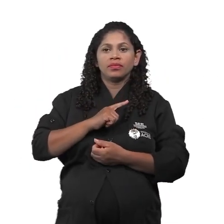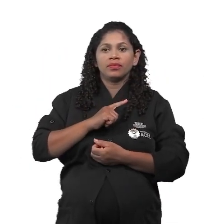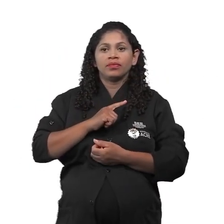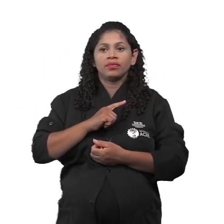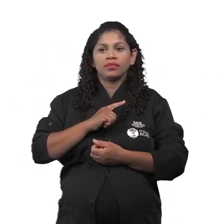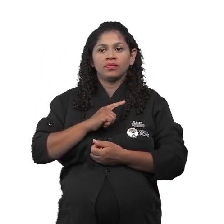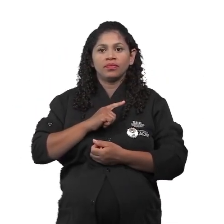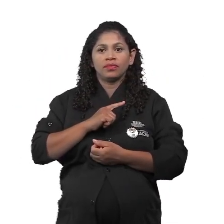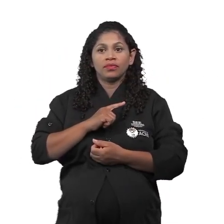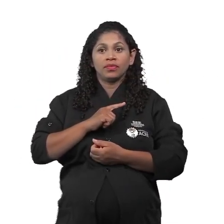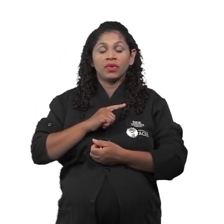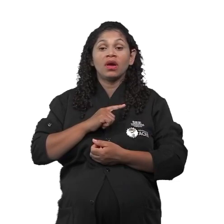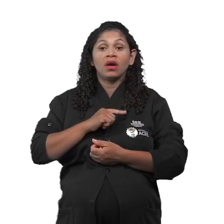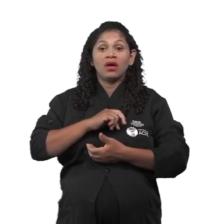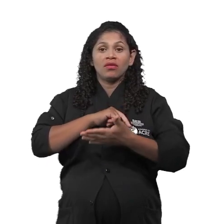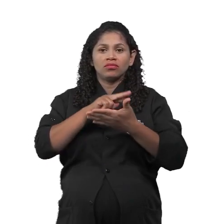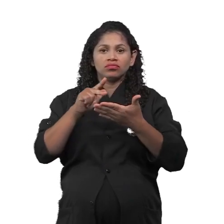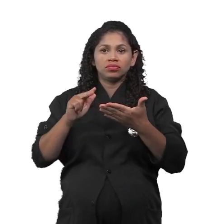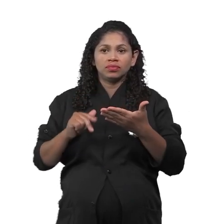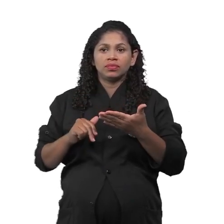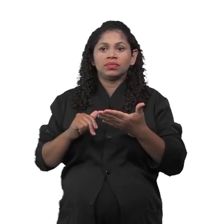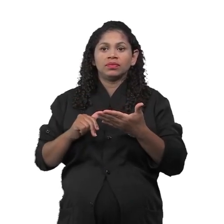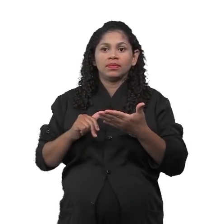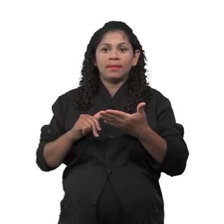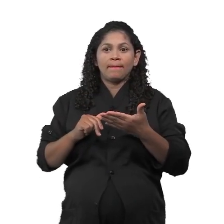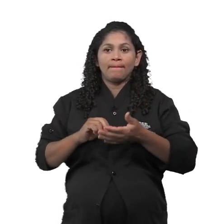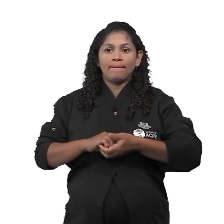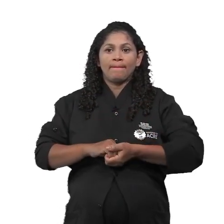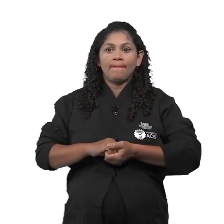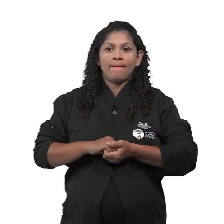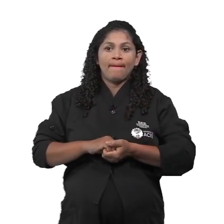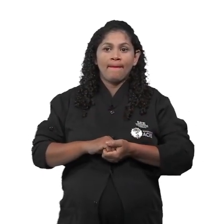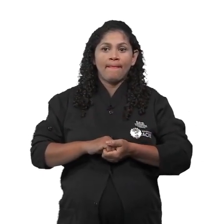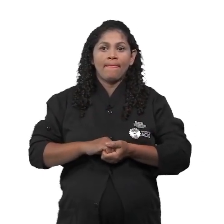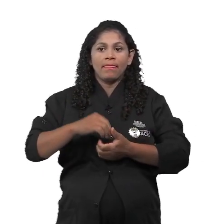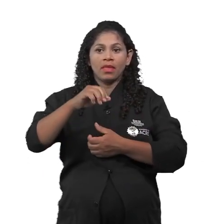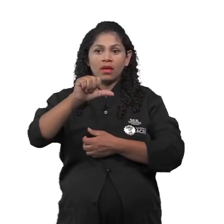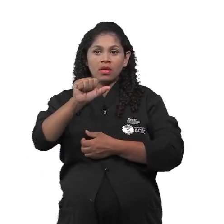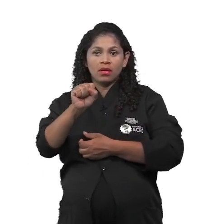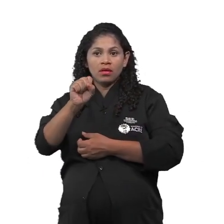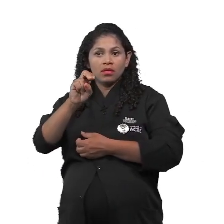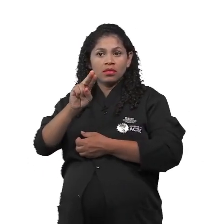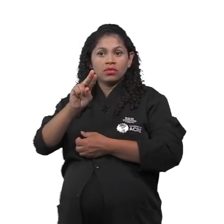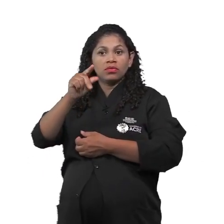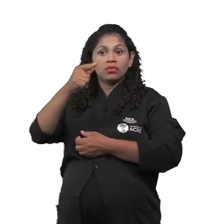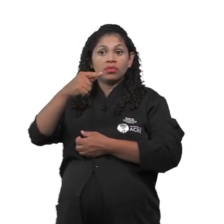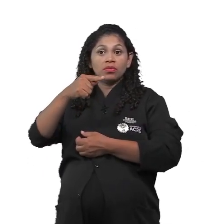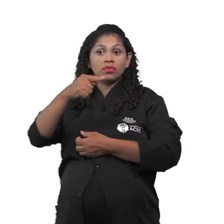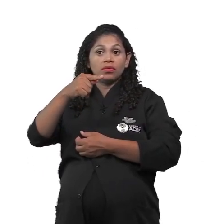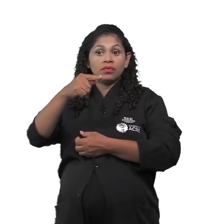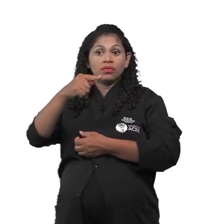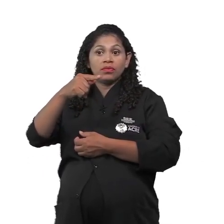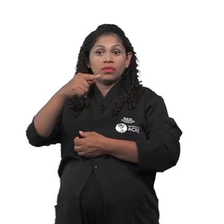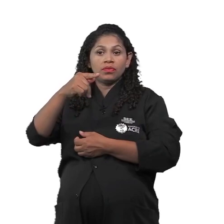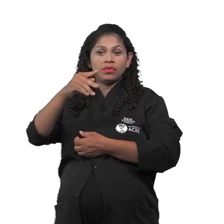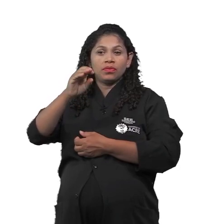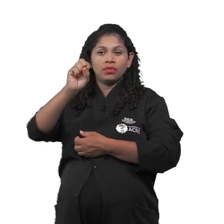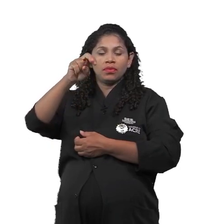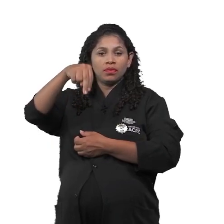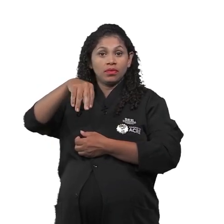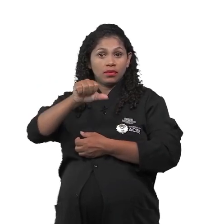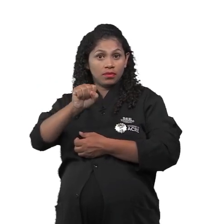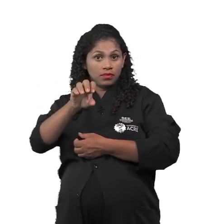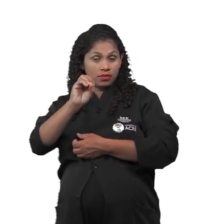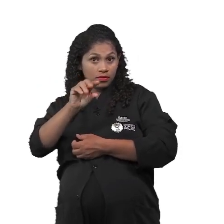gente tem as soluções e também as suspensões, né? Então, as suspensões, geralmente, elas são antibióticos, né? Ela tem ali um pó, a gente